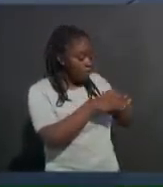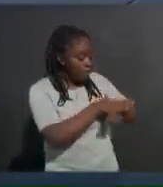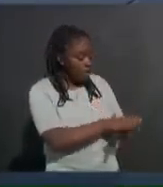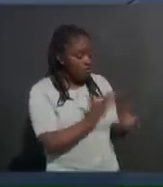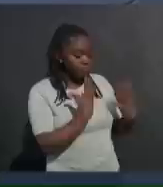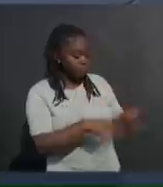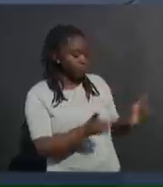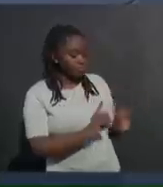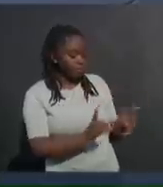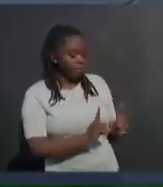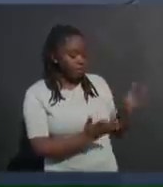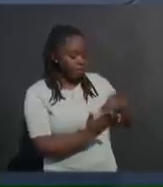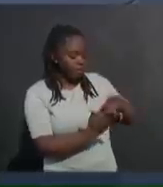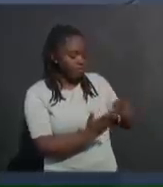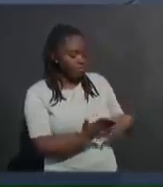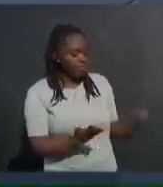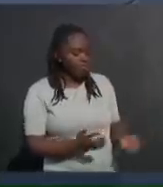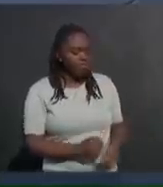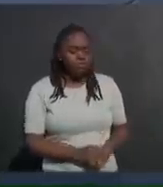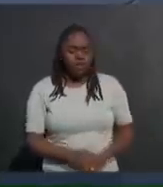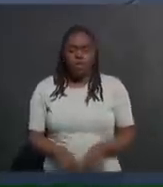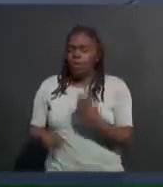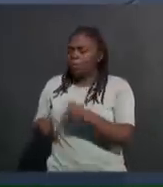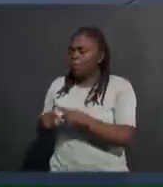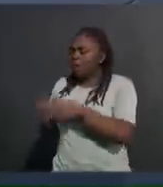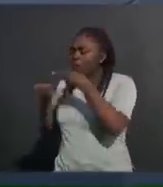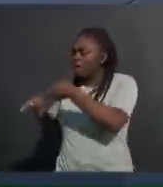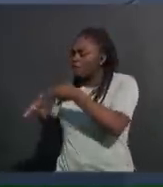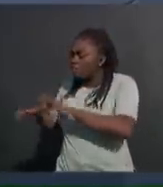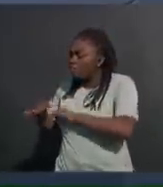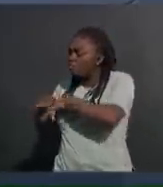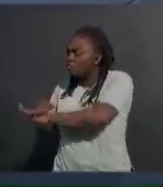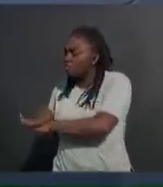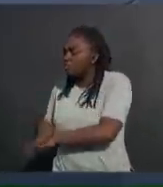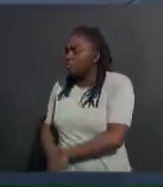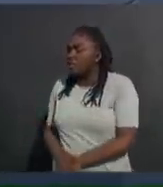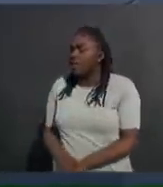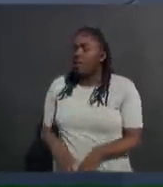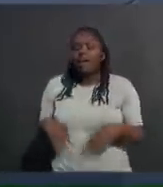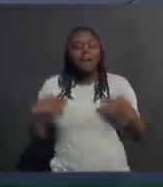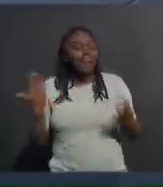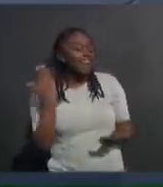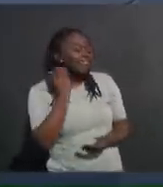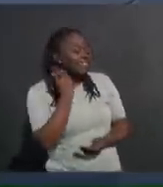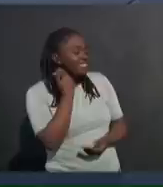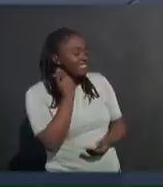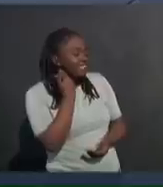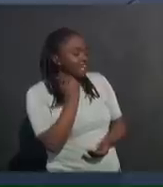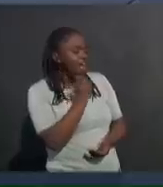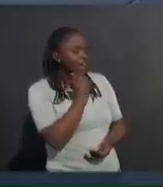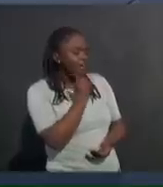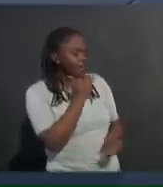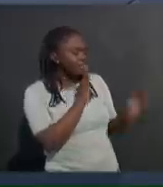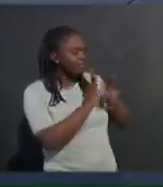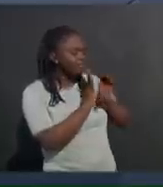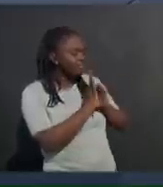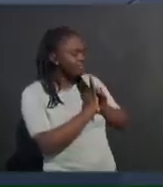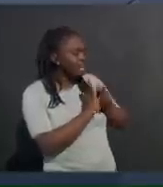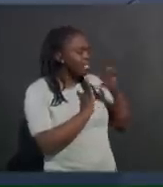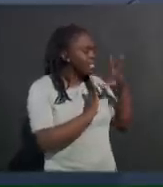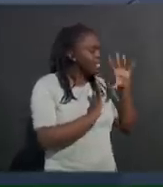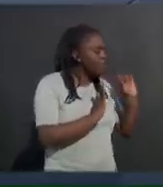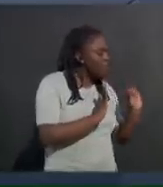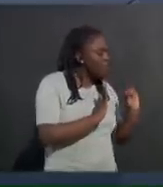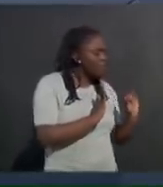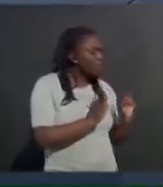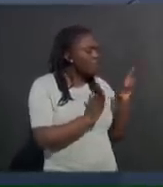ler mais. Cheguei e falei, por que você jogou a Bíblia debaixo da cama? Ah, não, cansei, para mim deu. De que adianta ler 50 capítulos num dia e passar 50